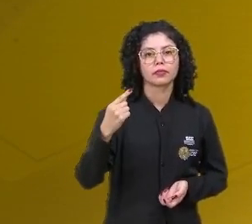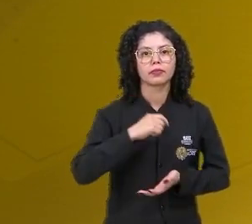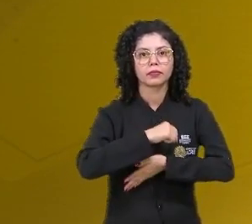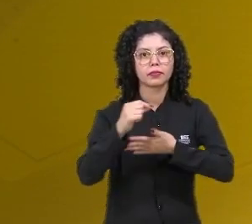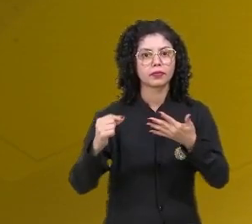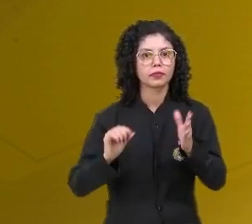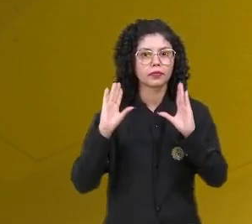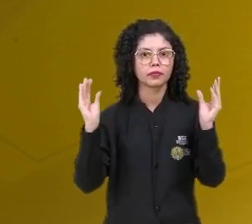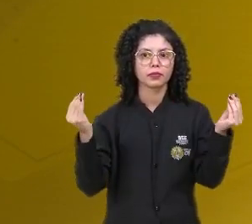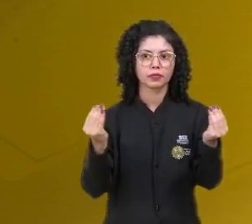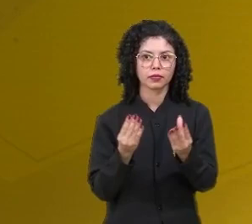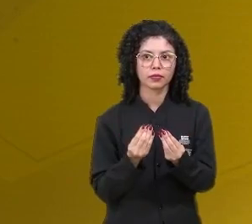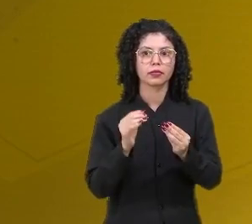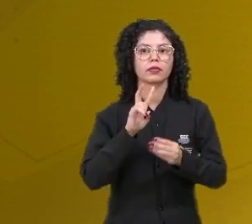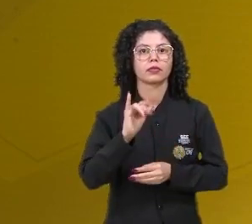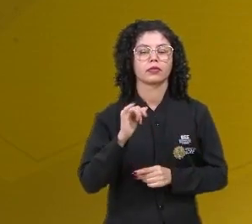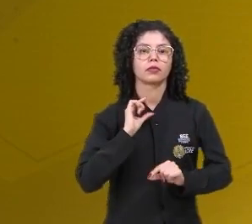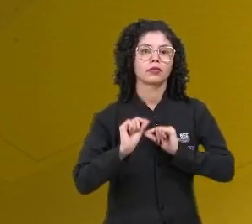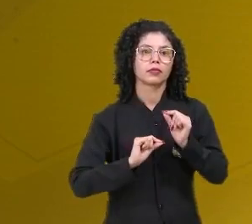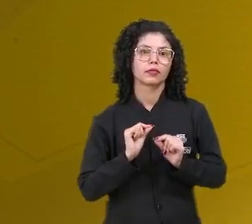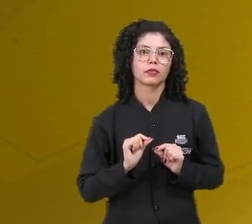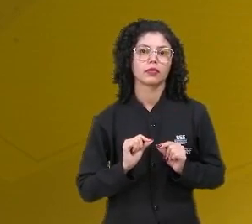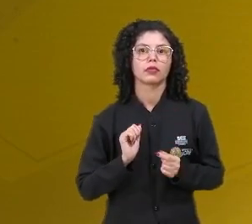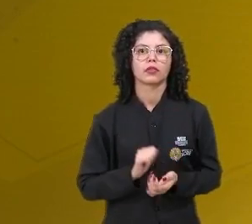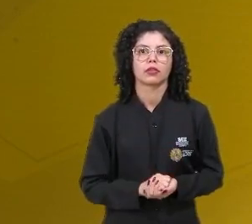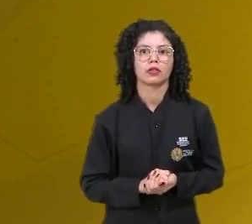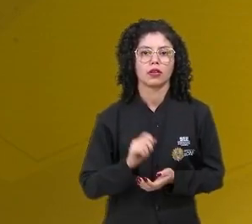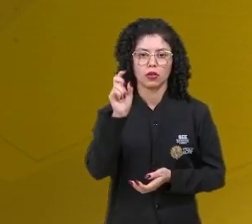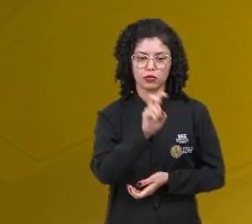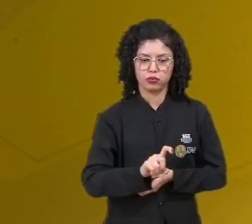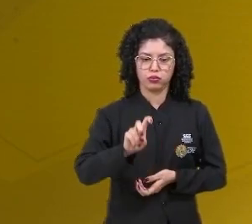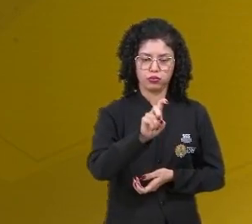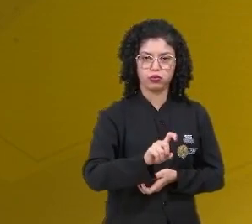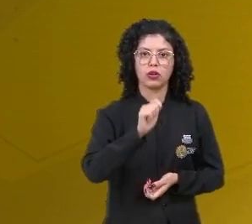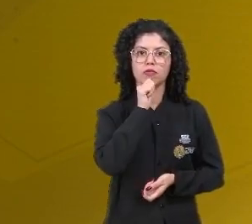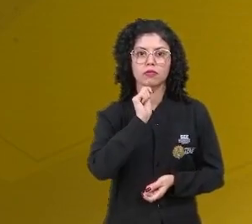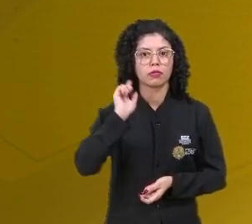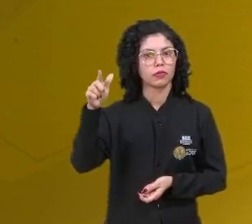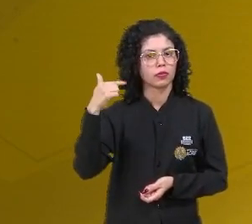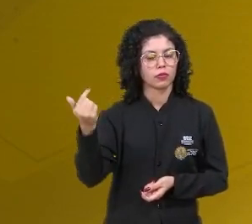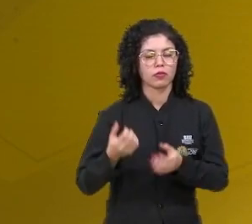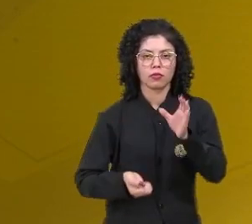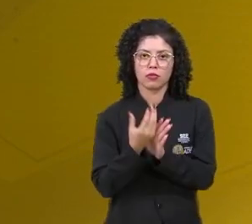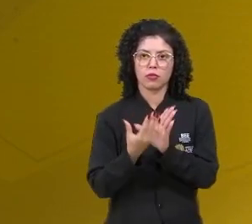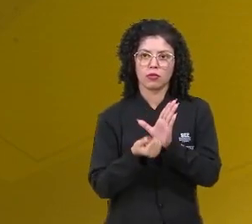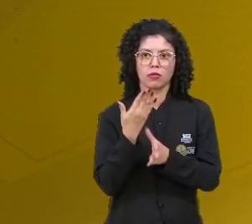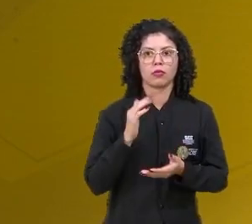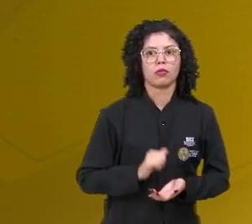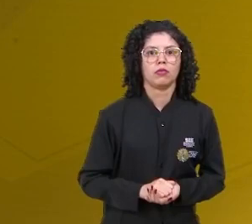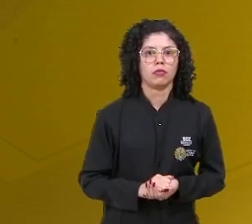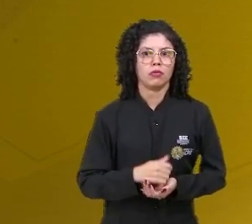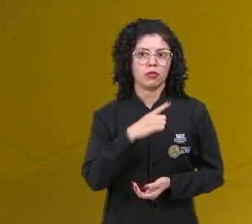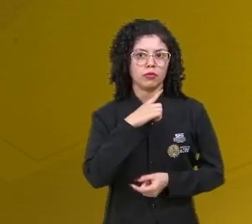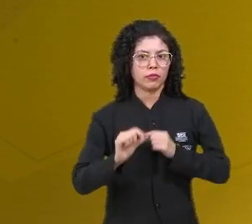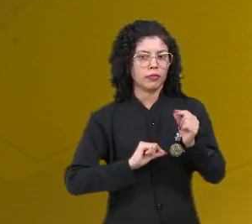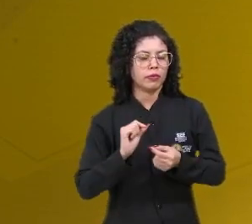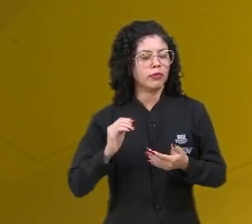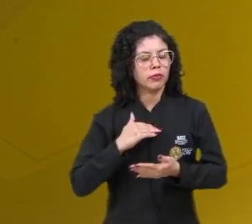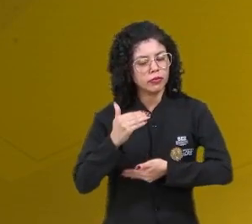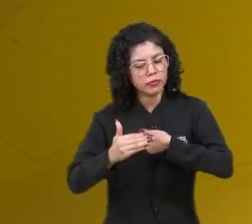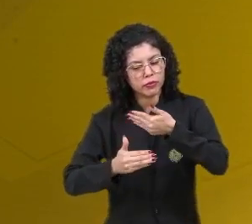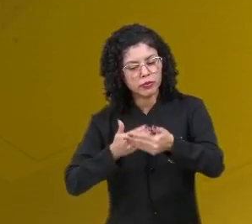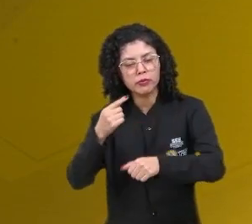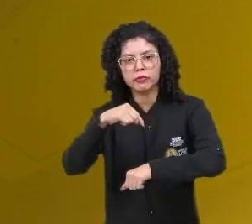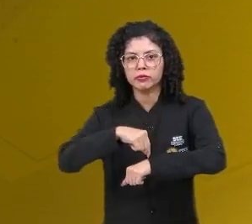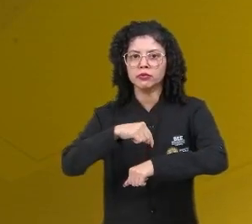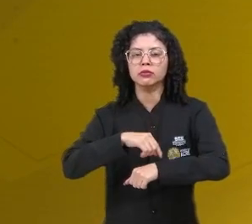de substância que vai estar isento de pesticidas e tantos outros produtos que, ao decorrer do